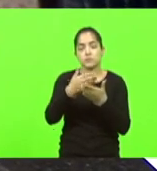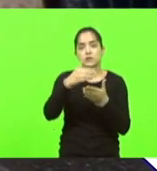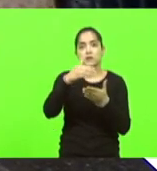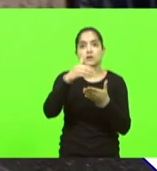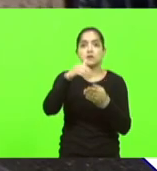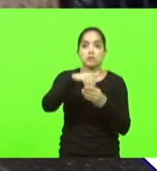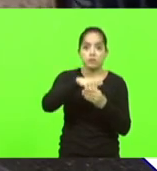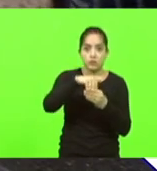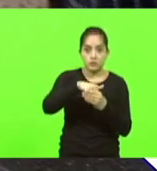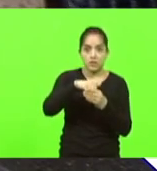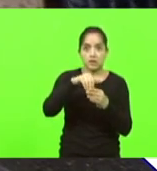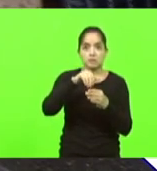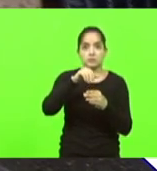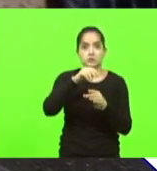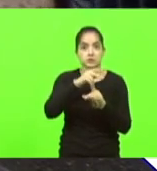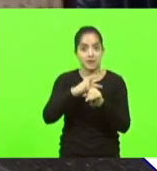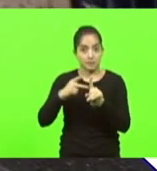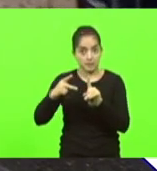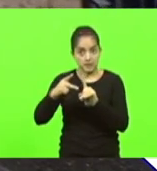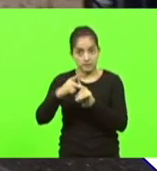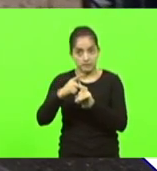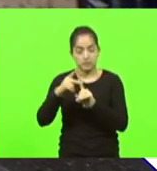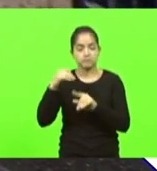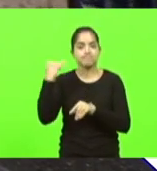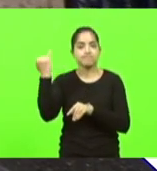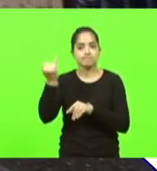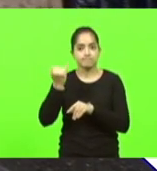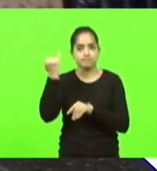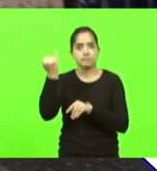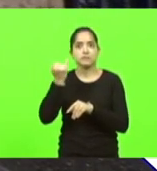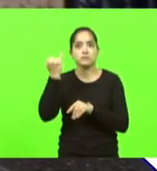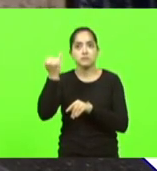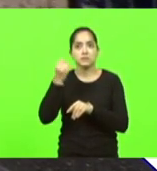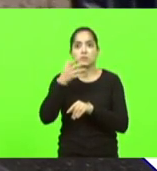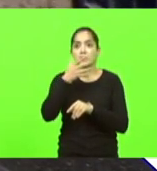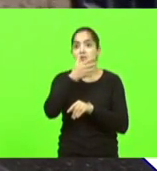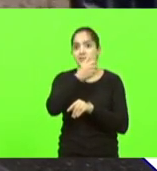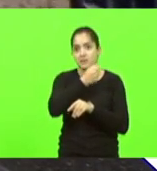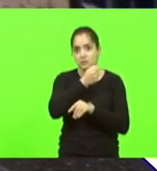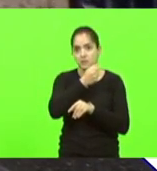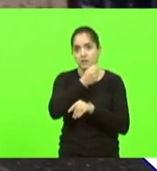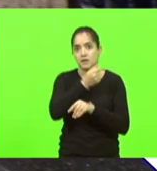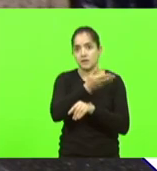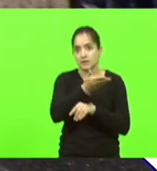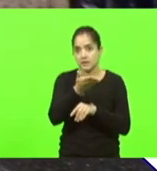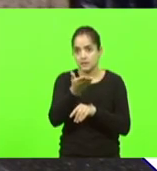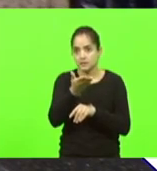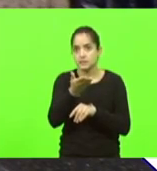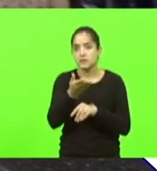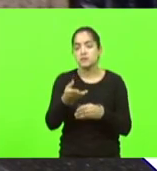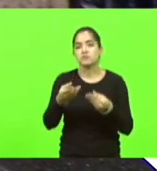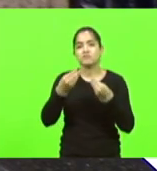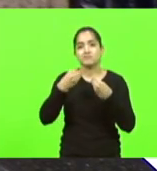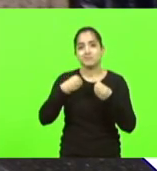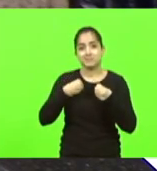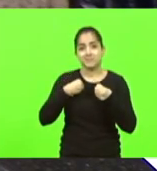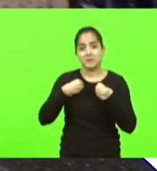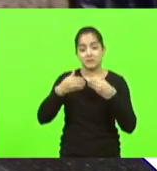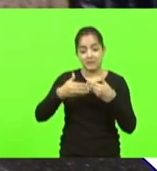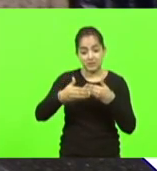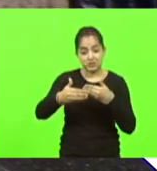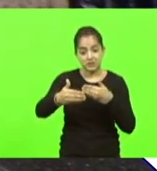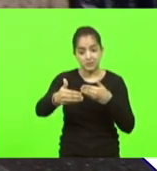e a Previdência é importante e é um ato para salvar teu próprio servidor a gente receber os números é uma bolha chegar a um dia